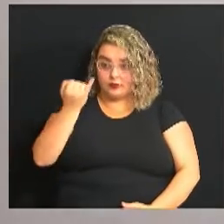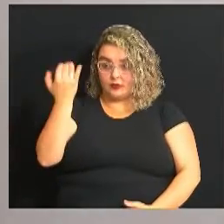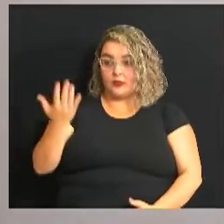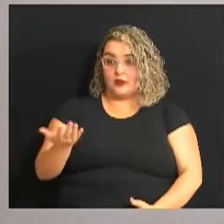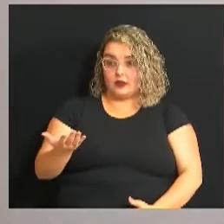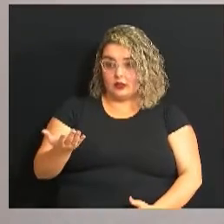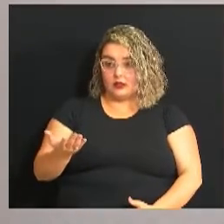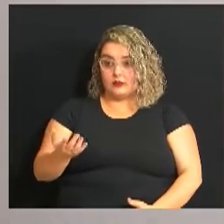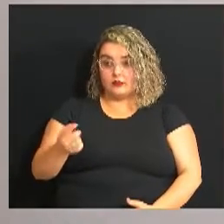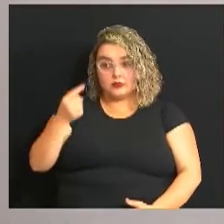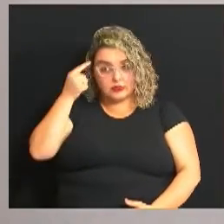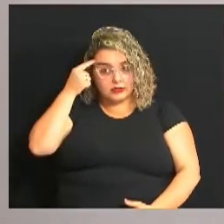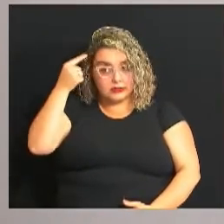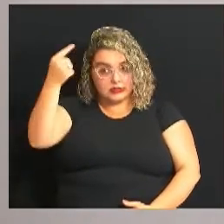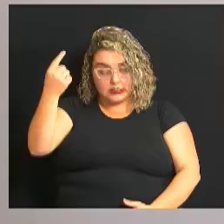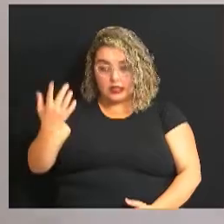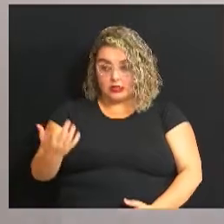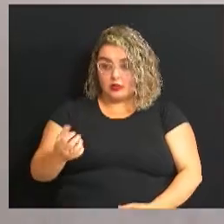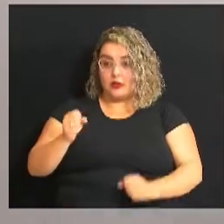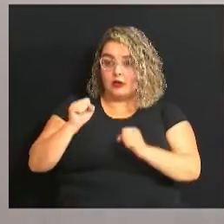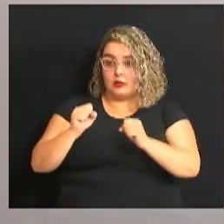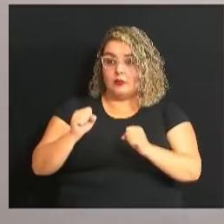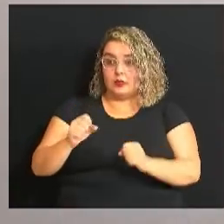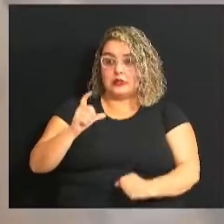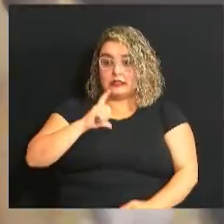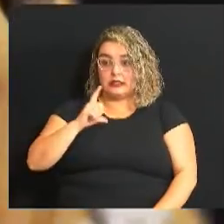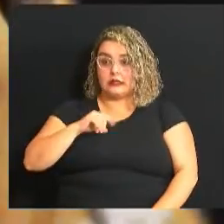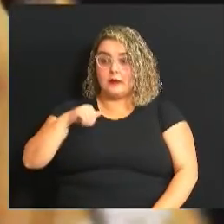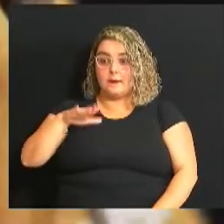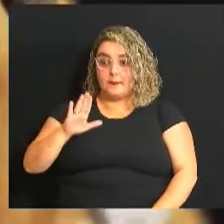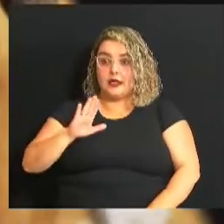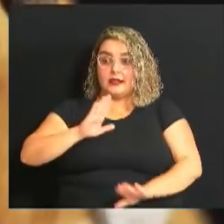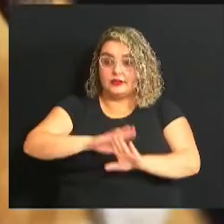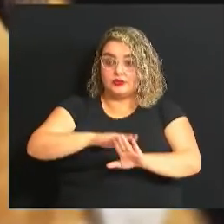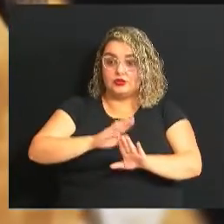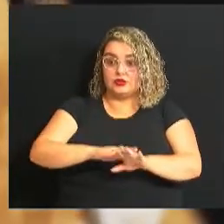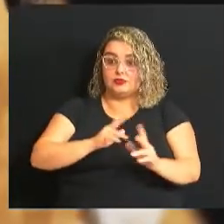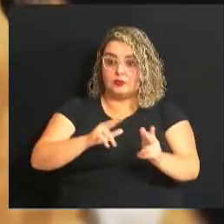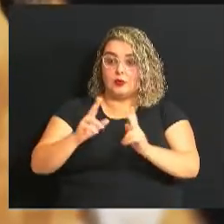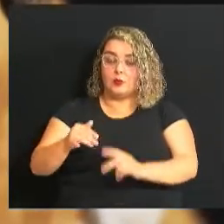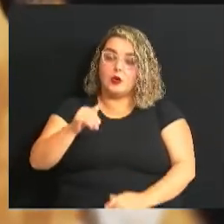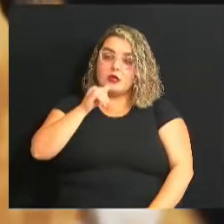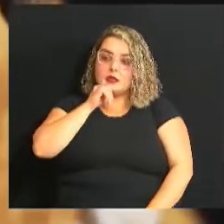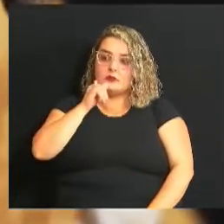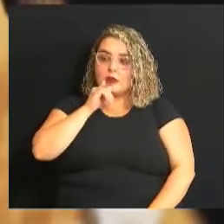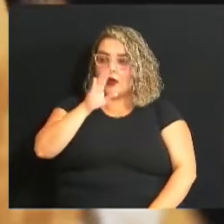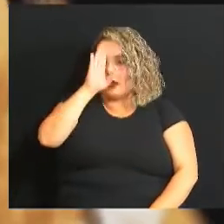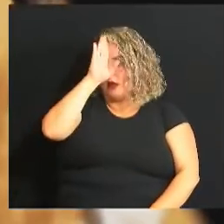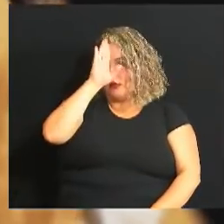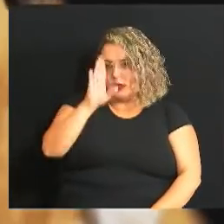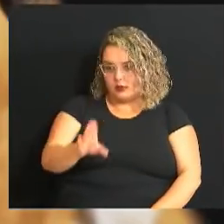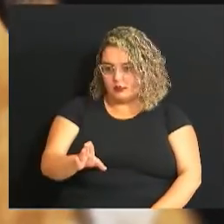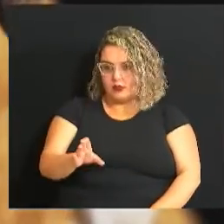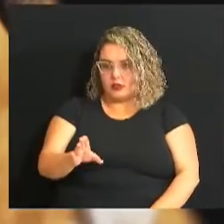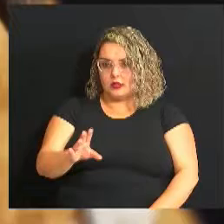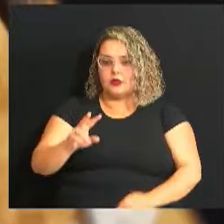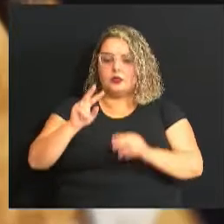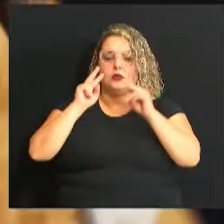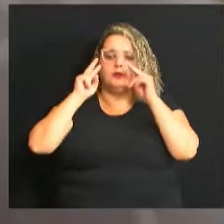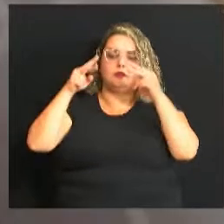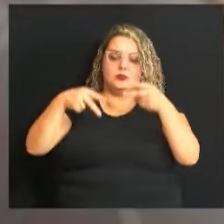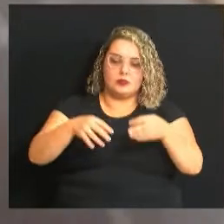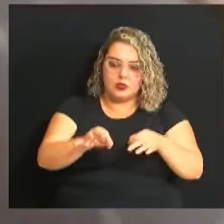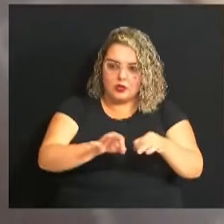e ideal, né, é que a gente pudesse ter mais de uma medida ao mesmo tempo. Por exemplo, a principal, que é reconhecida pela